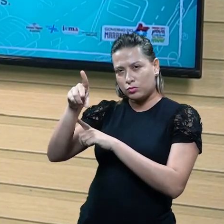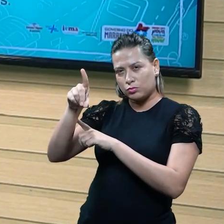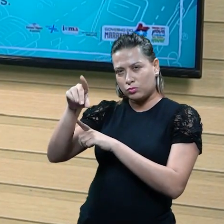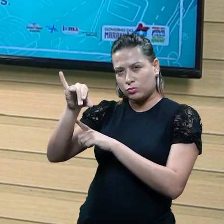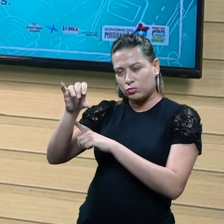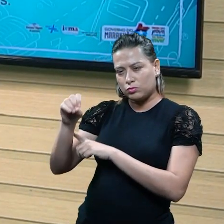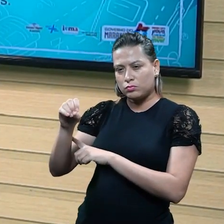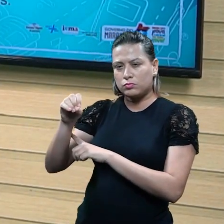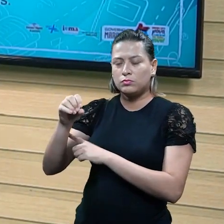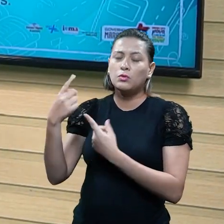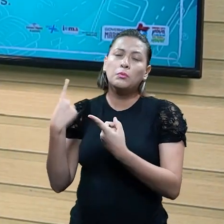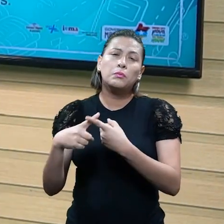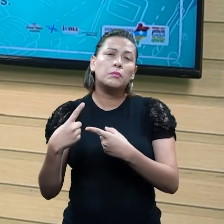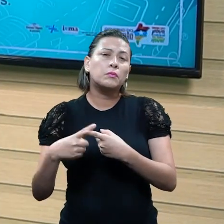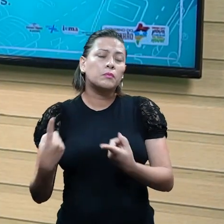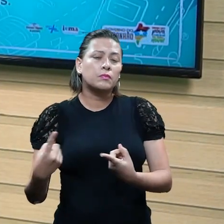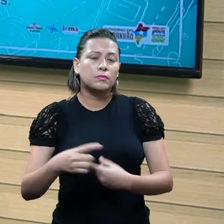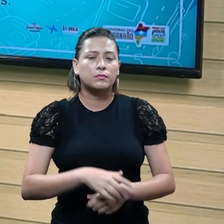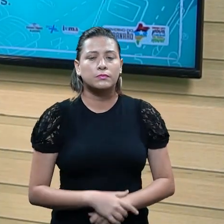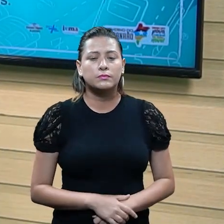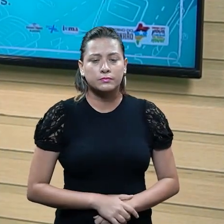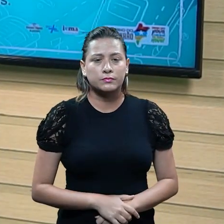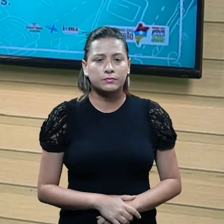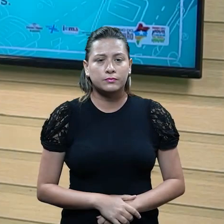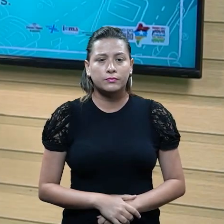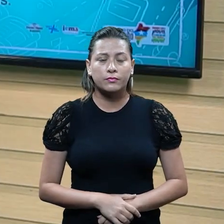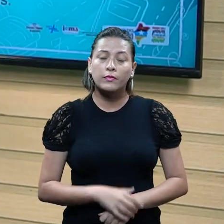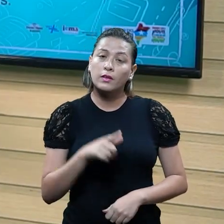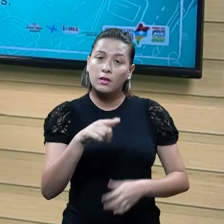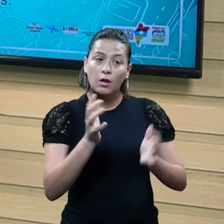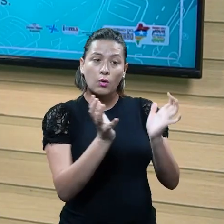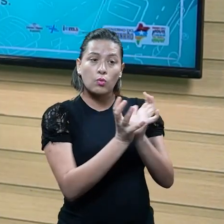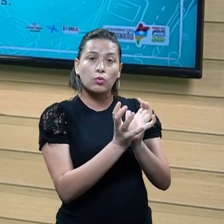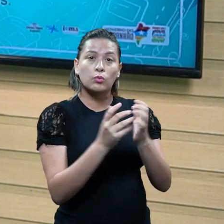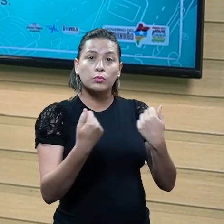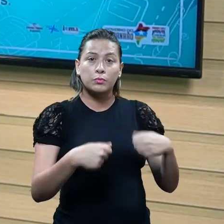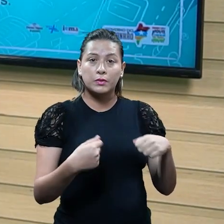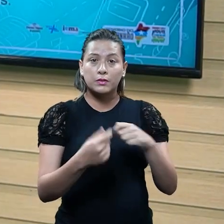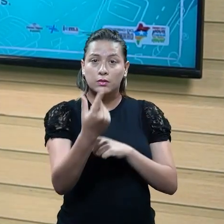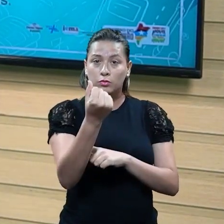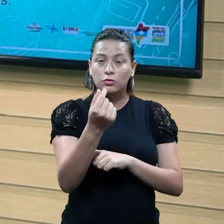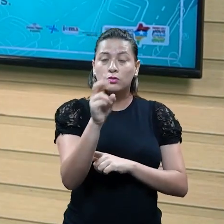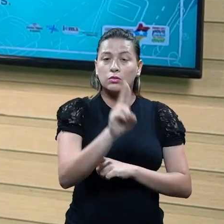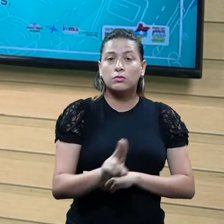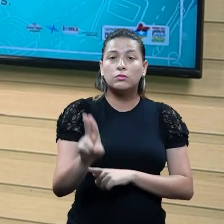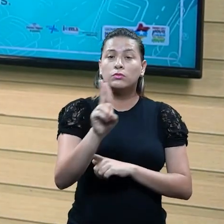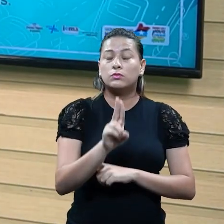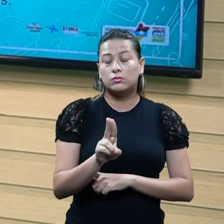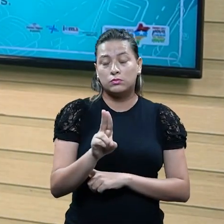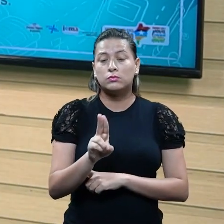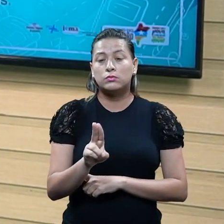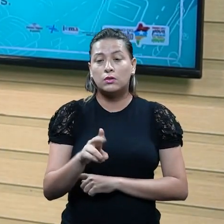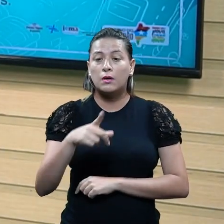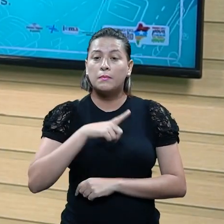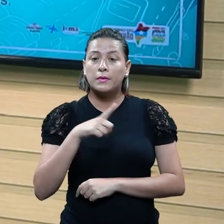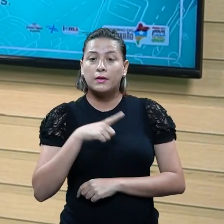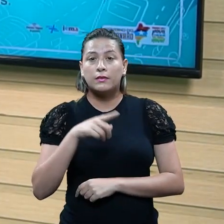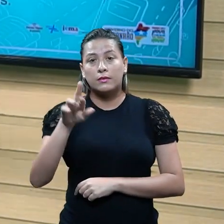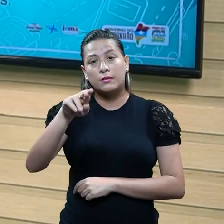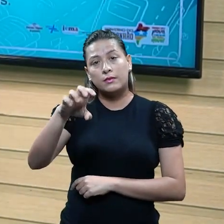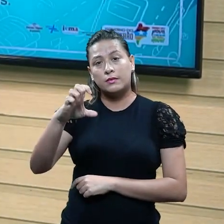ele é um dispêndio, por quê? Porque a cooperativa precisa dispor daquele dinheiro, gastar daquele dinheiro para poder obter